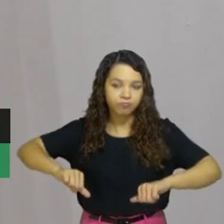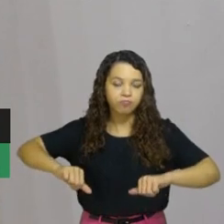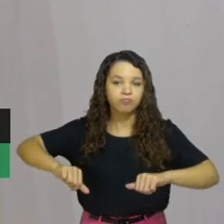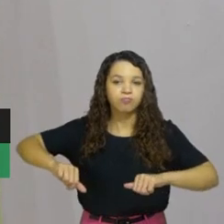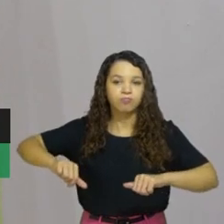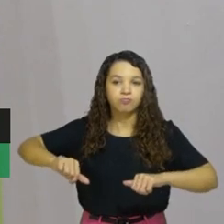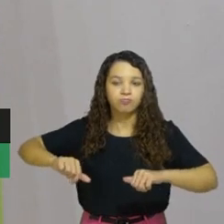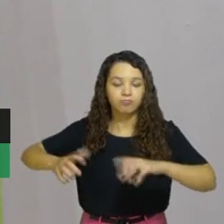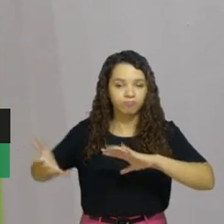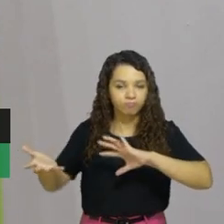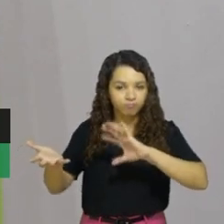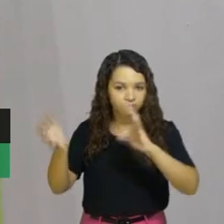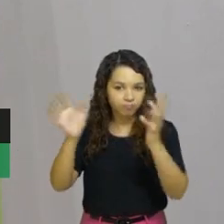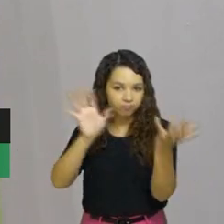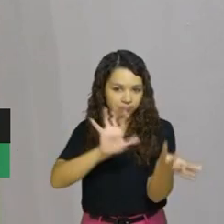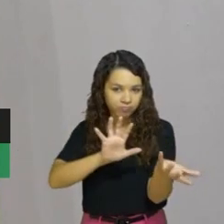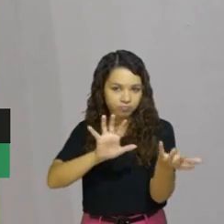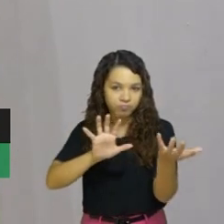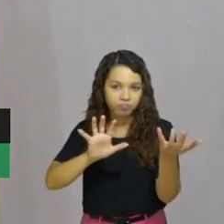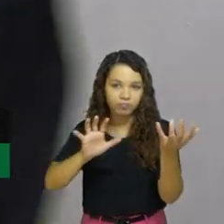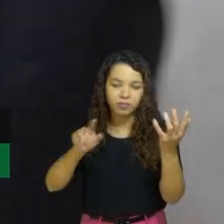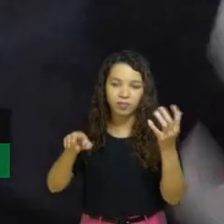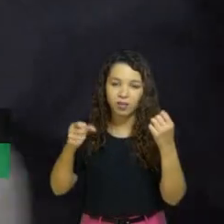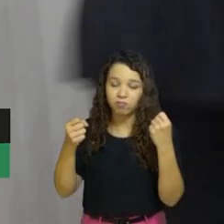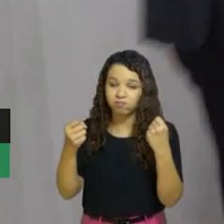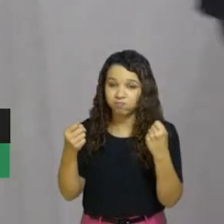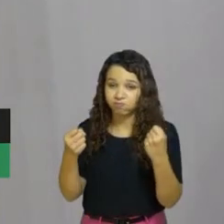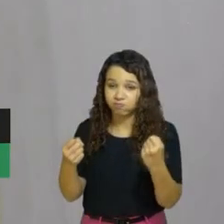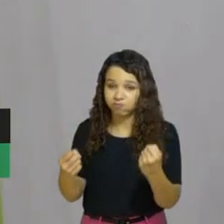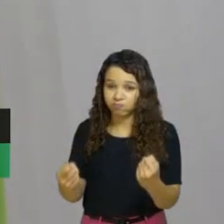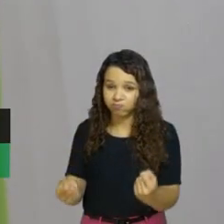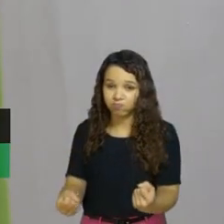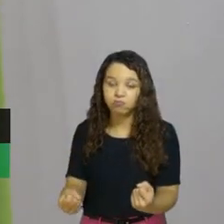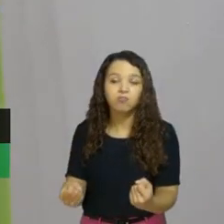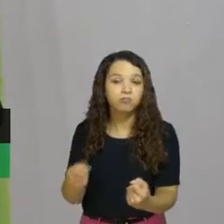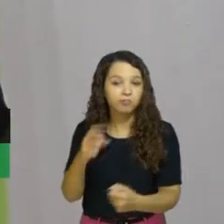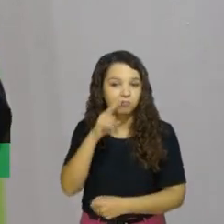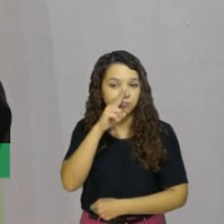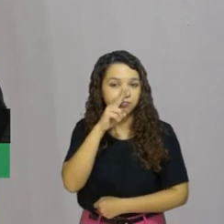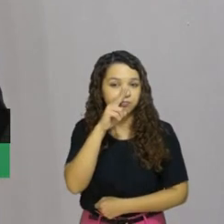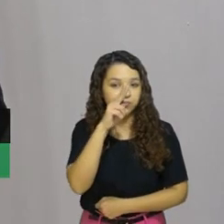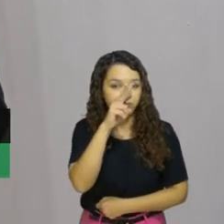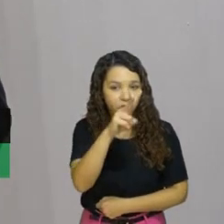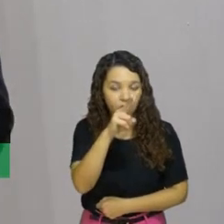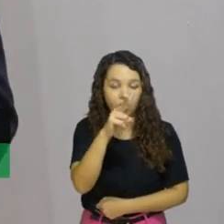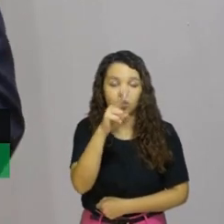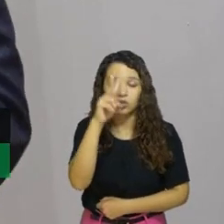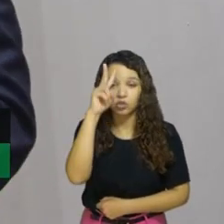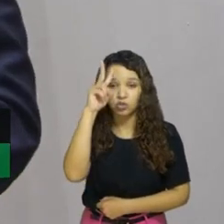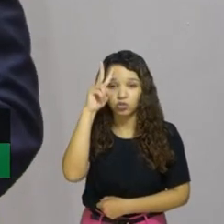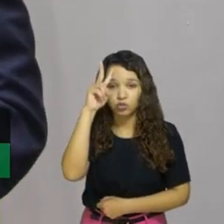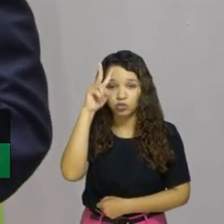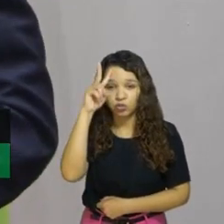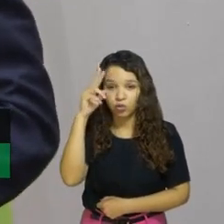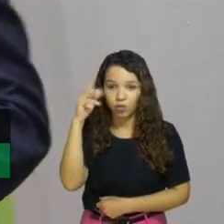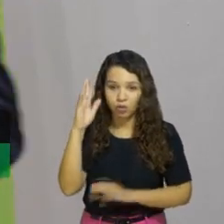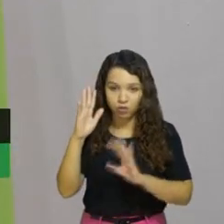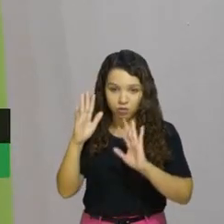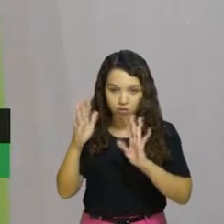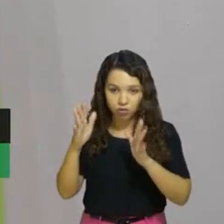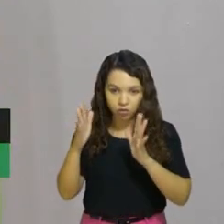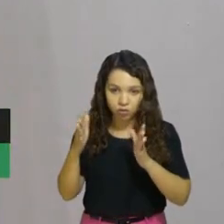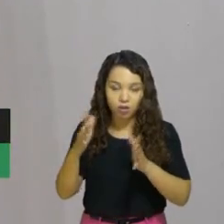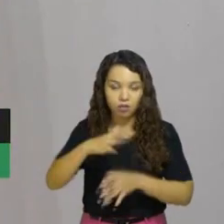climática mais pesada e dura de toda a história, e poderíamos dizer aqui da